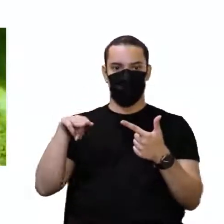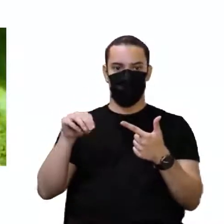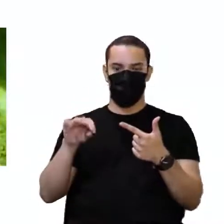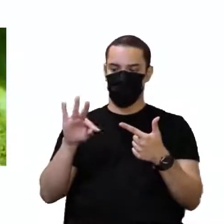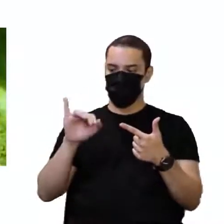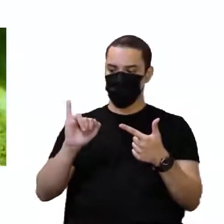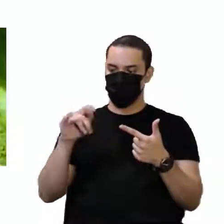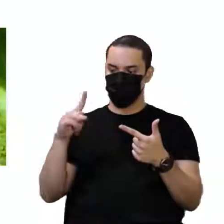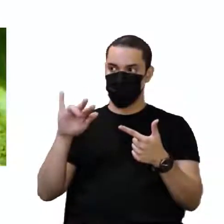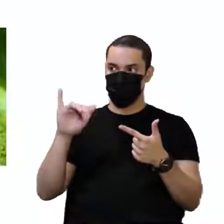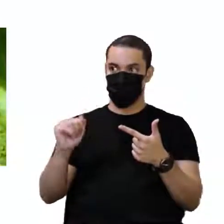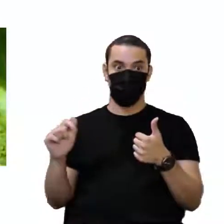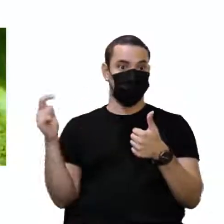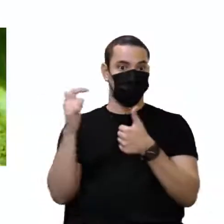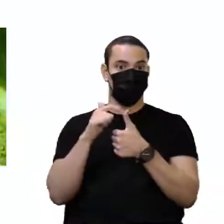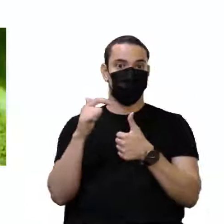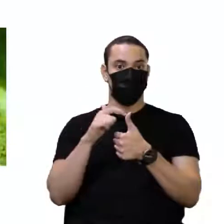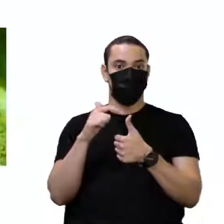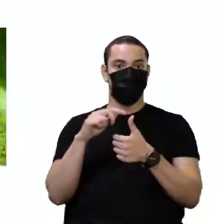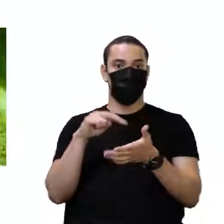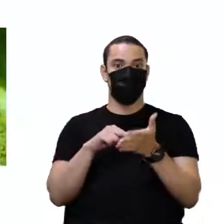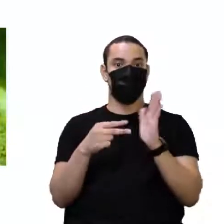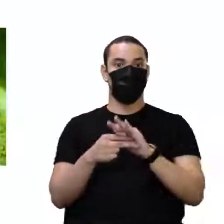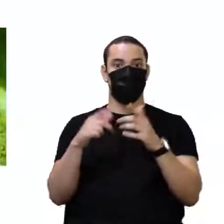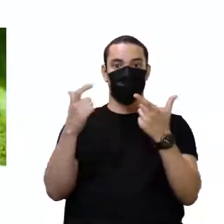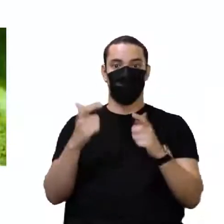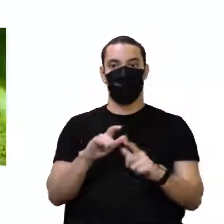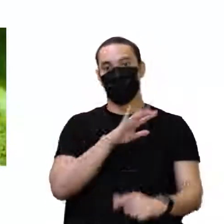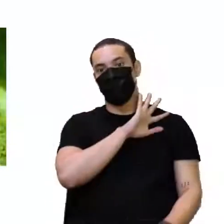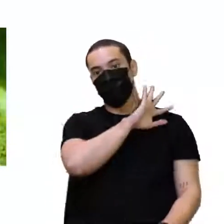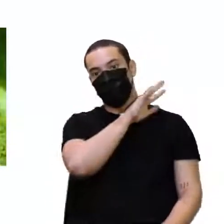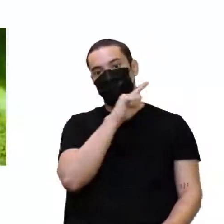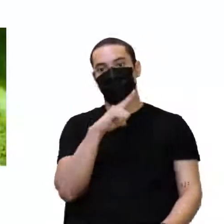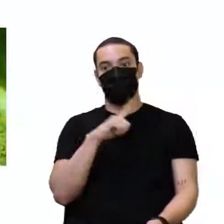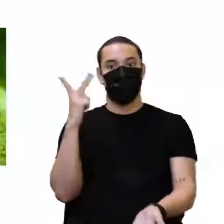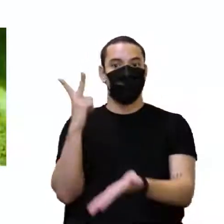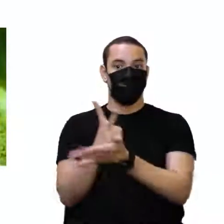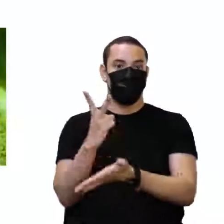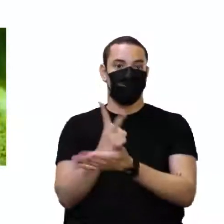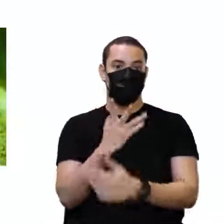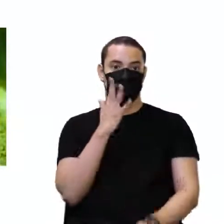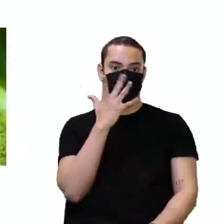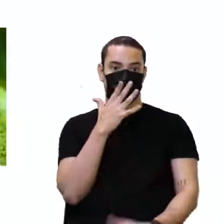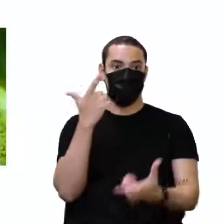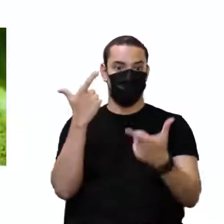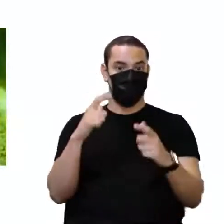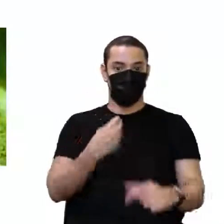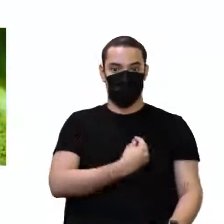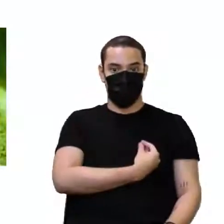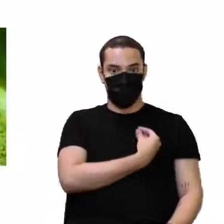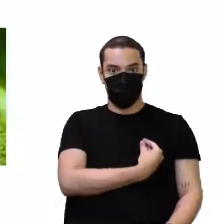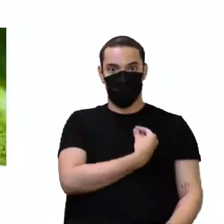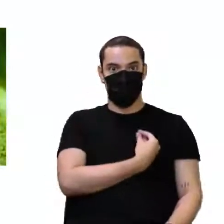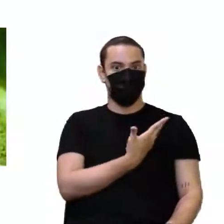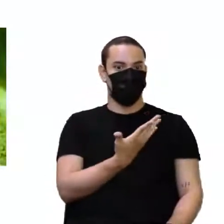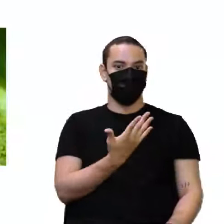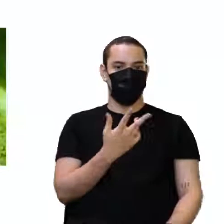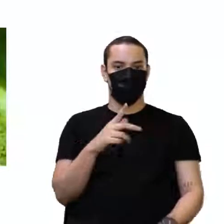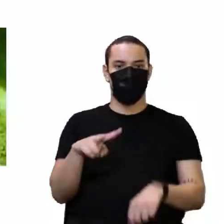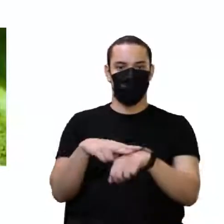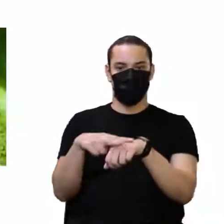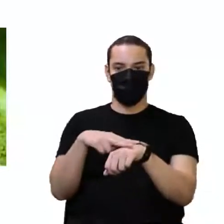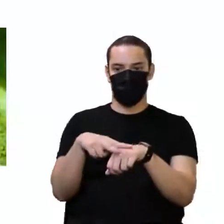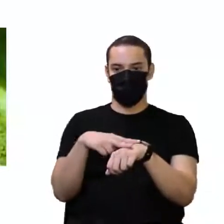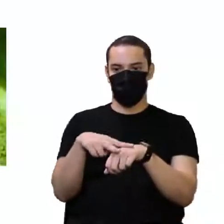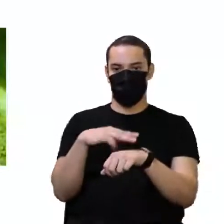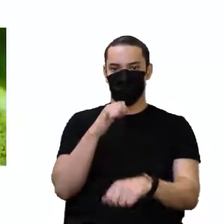homotipia. A homocromia, onde o animal tem a mesma cor do meio onde ela vive. Aqui a gente